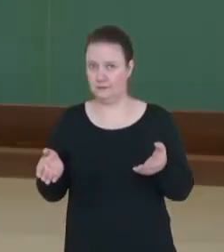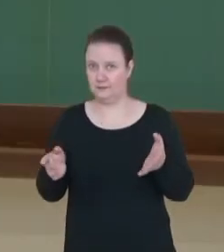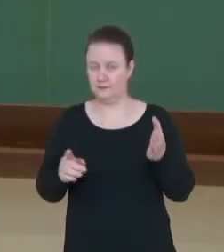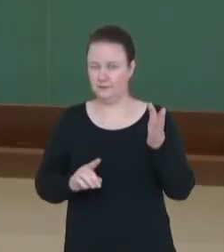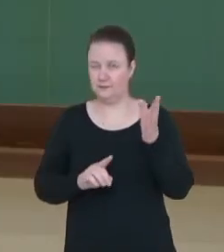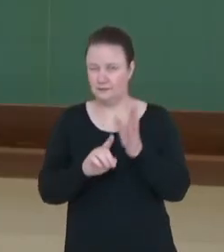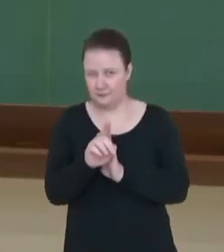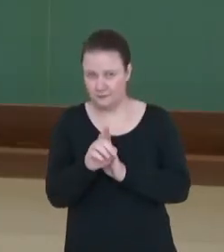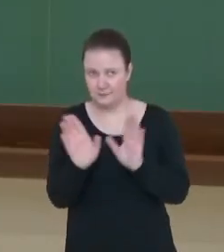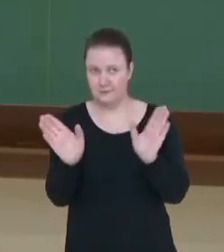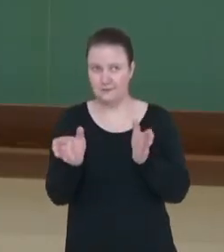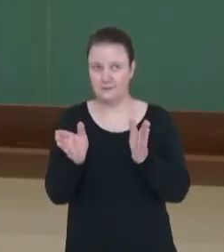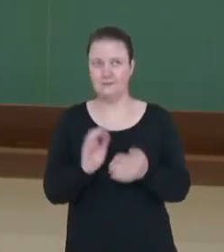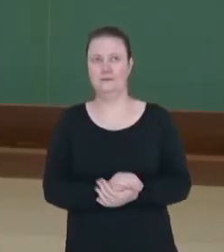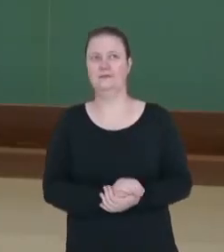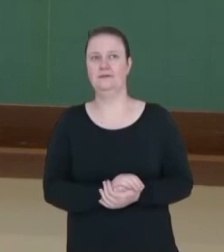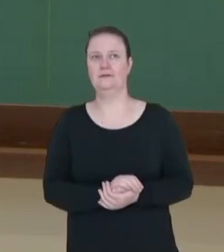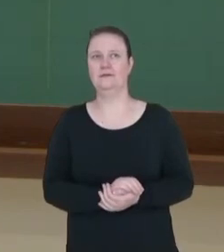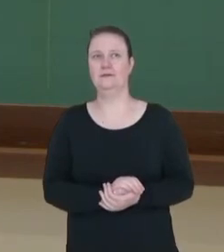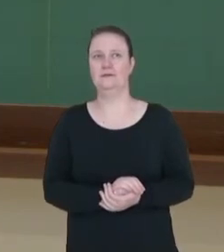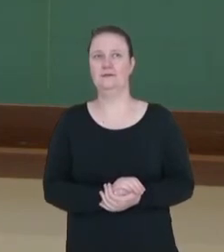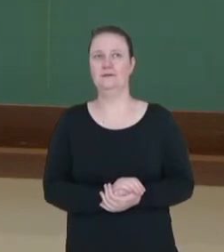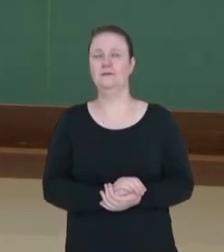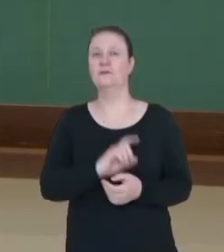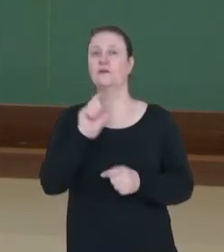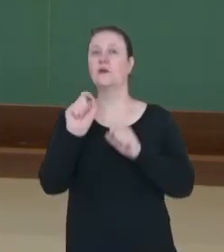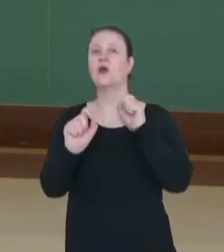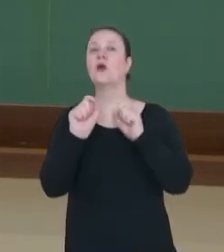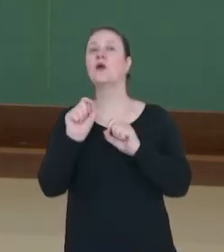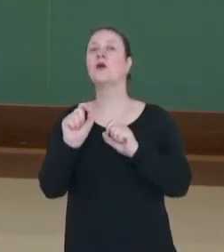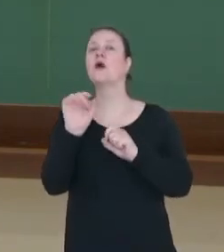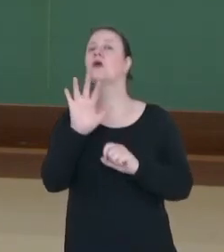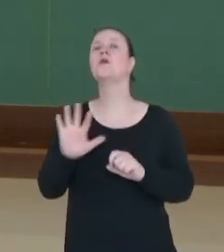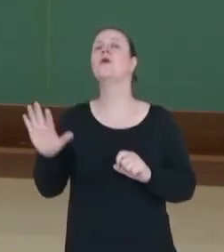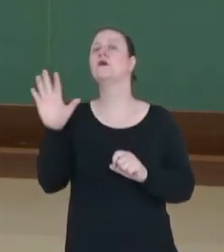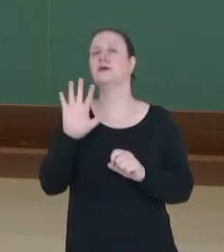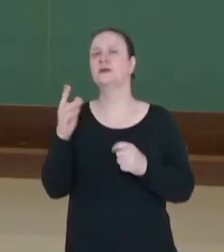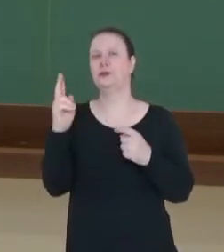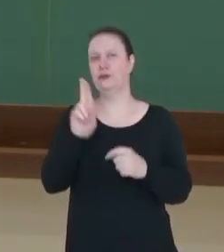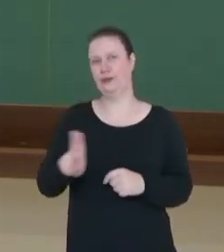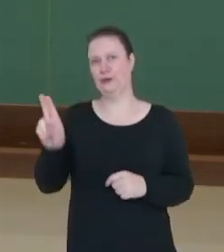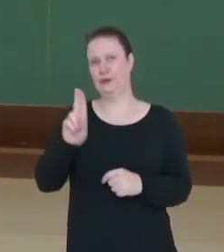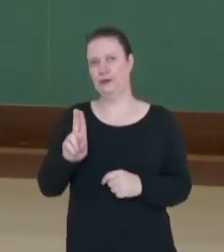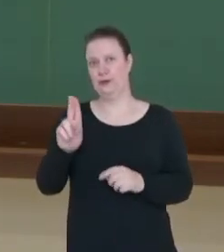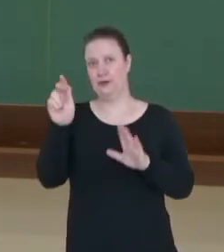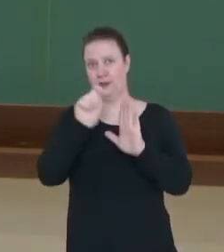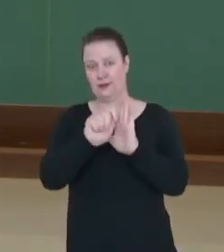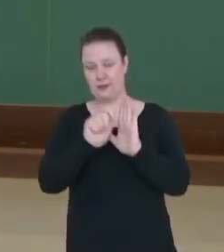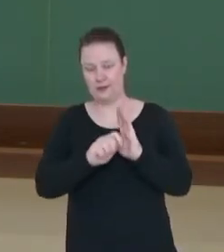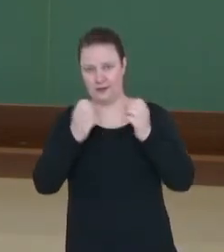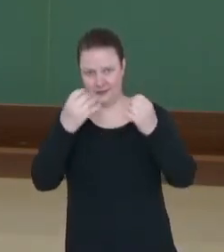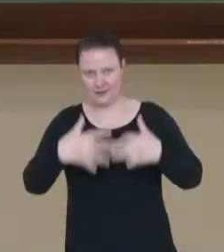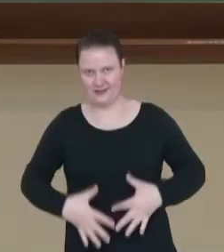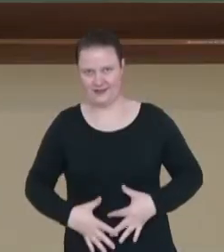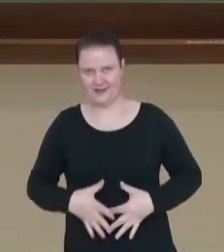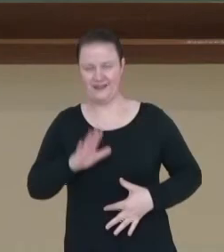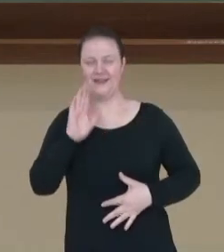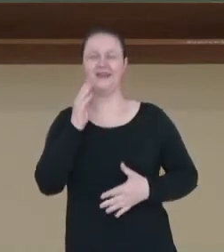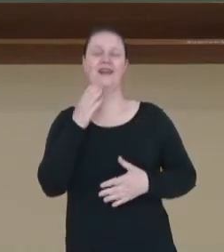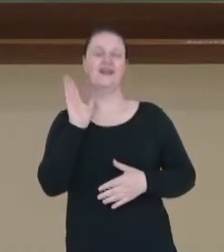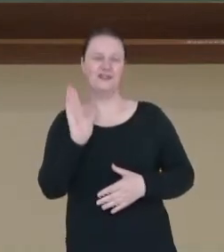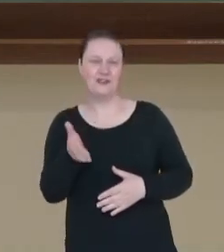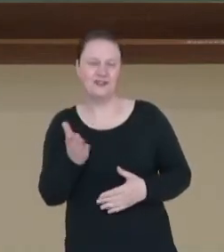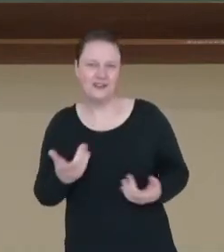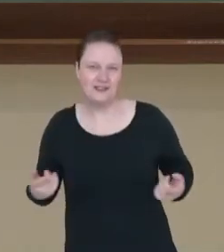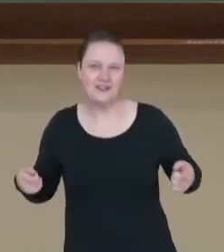para você, meu caro jovem, que figura de linguagem é essa? Explique. Faz aí,